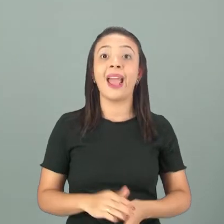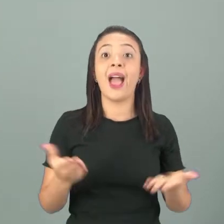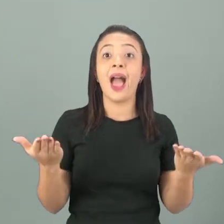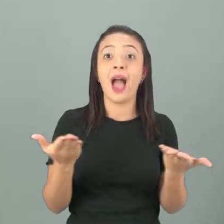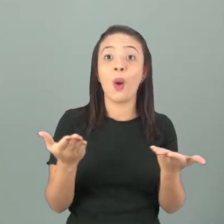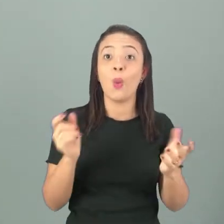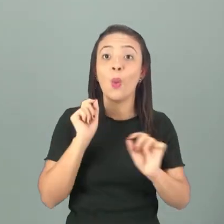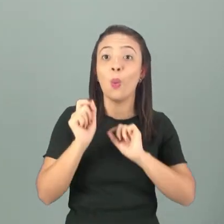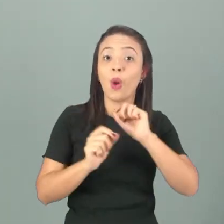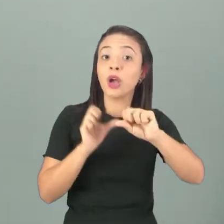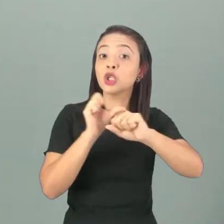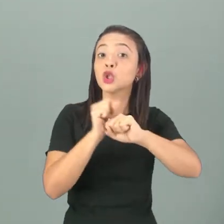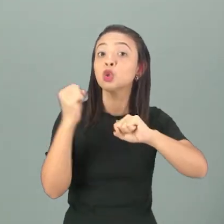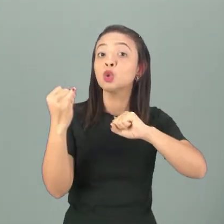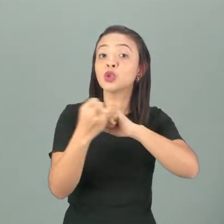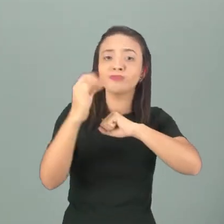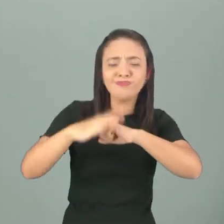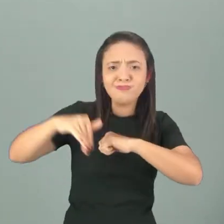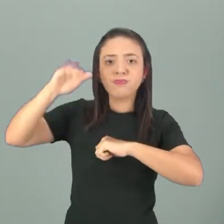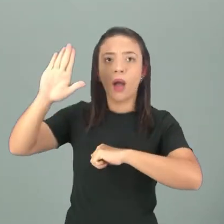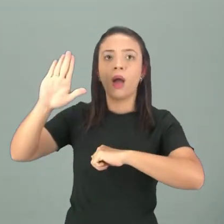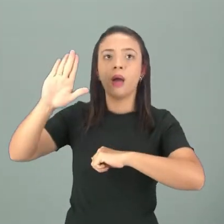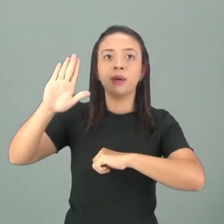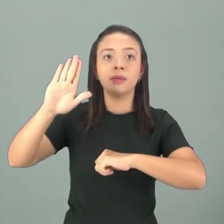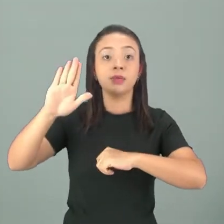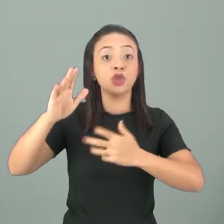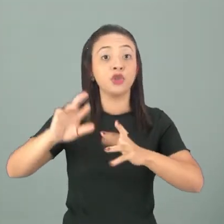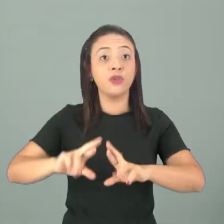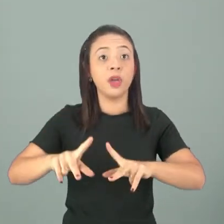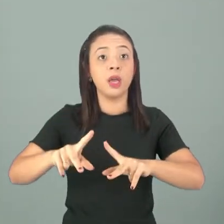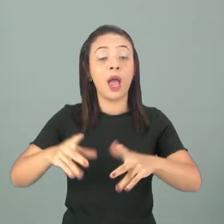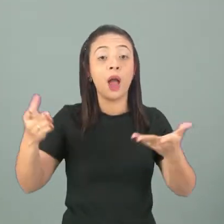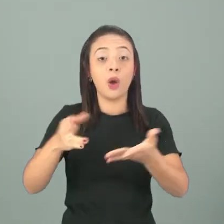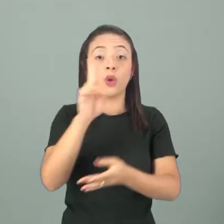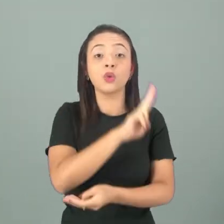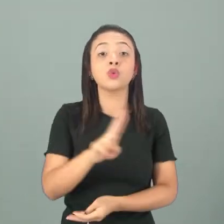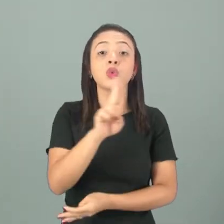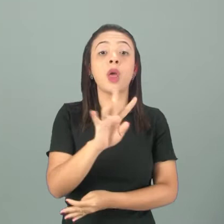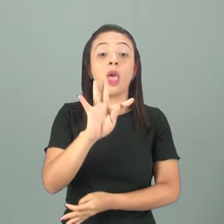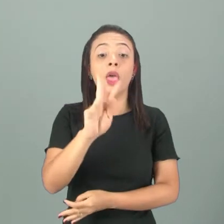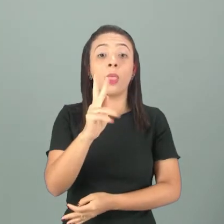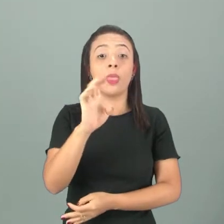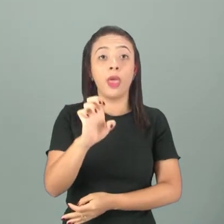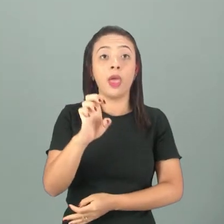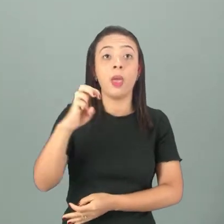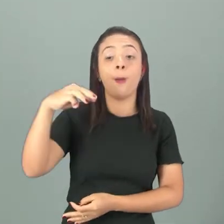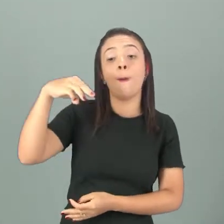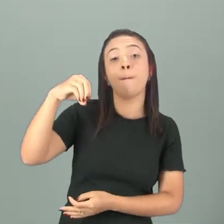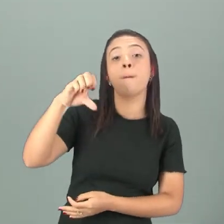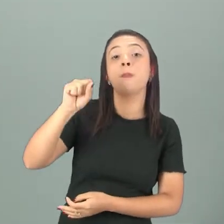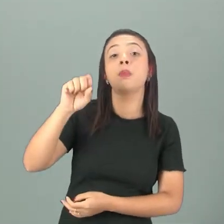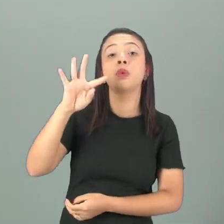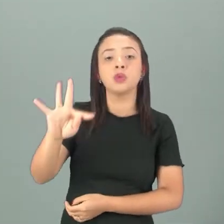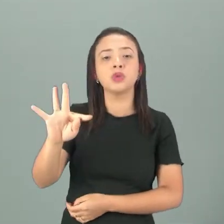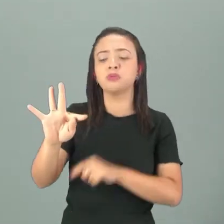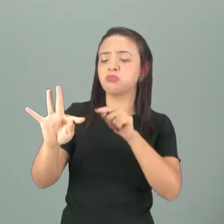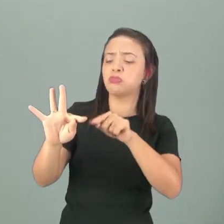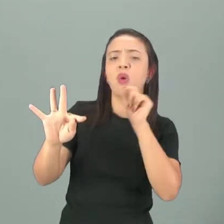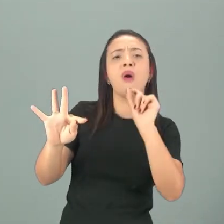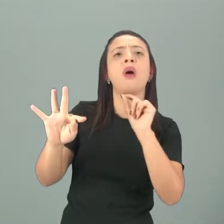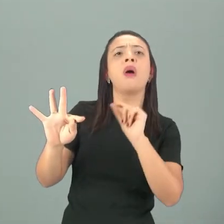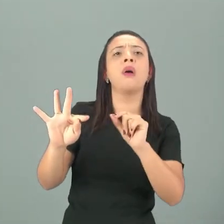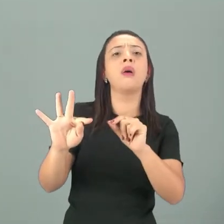para superioridade, ao invés de eu usar the least, eu vou usar the most. O que é the